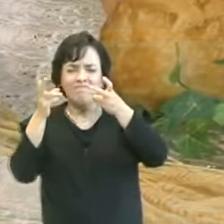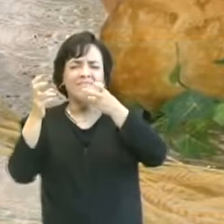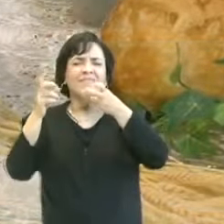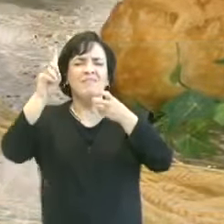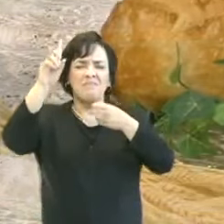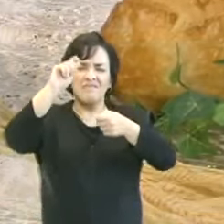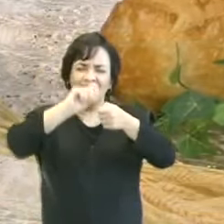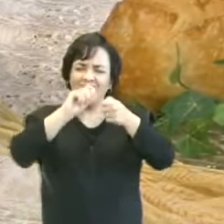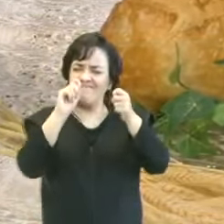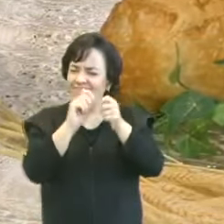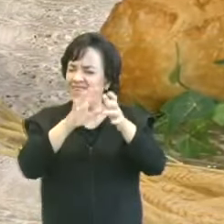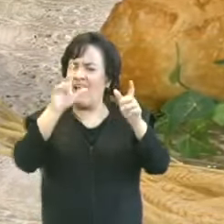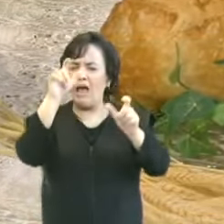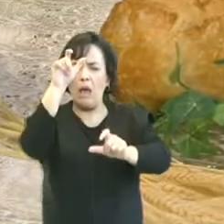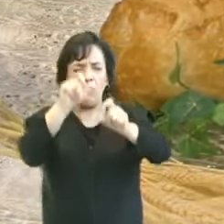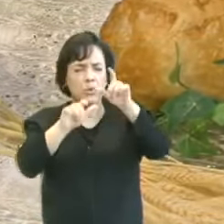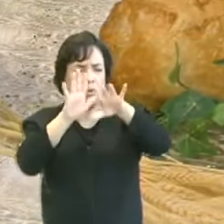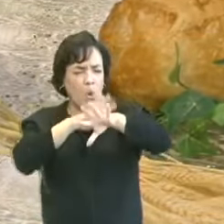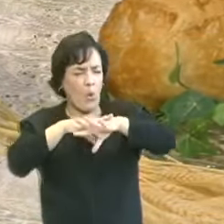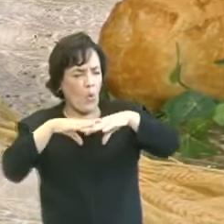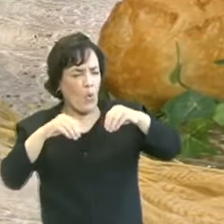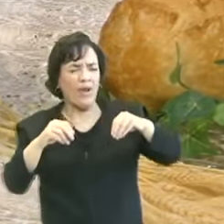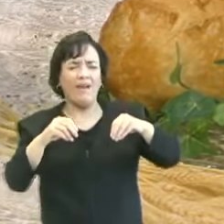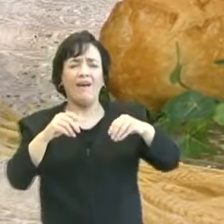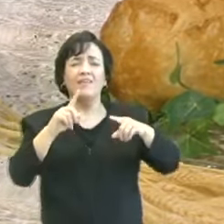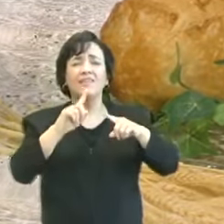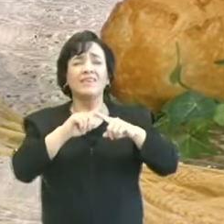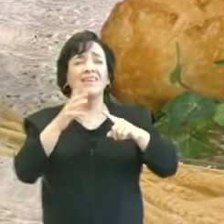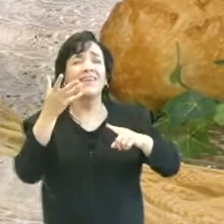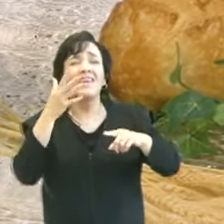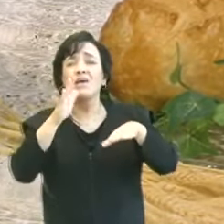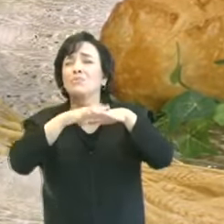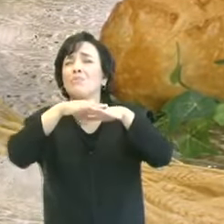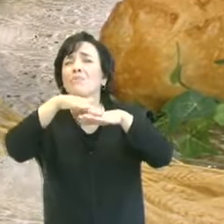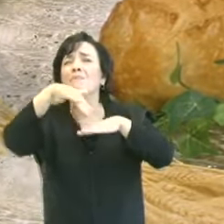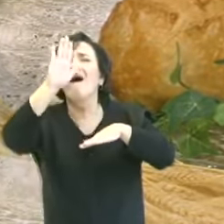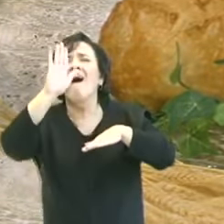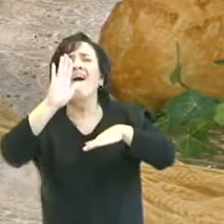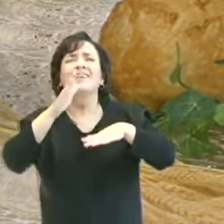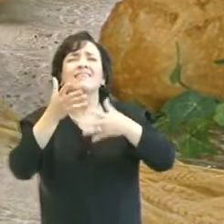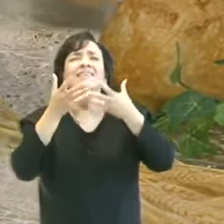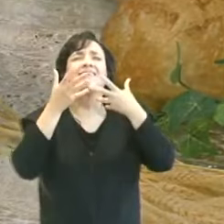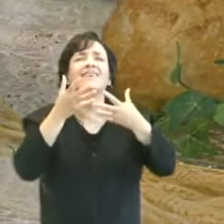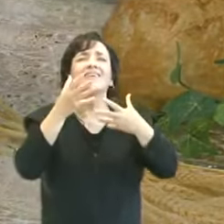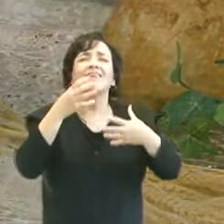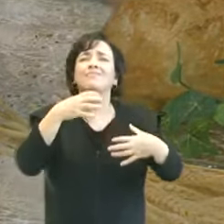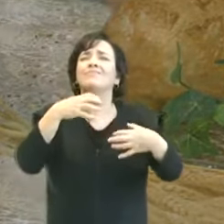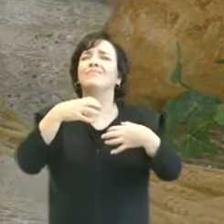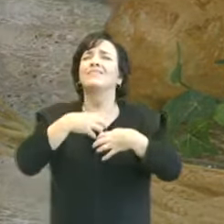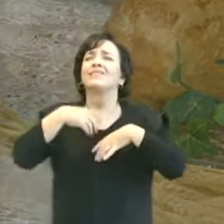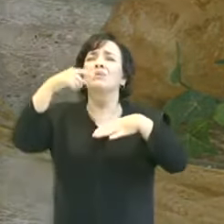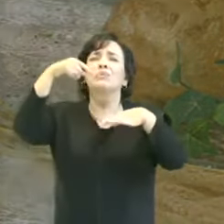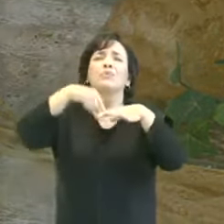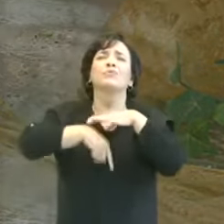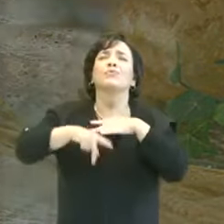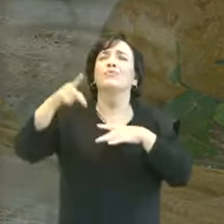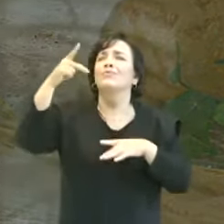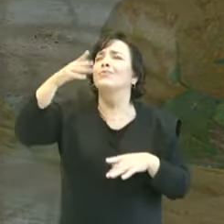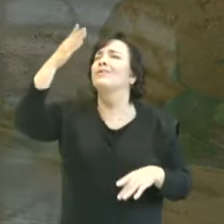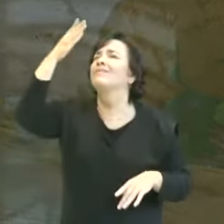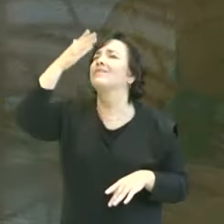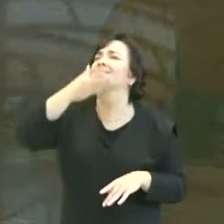curadas. Mas, Pai, nós queremos mais do que isso. Queremos a tua presença continuamente.